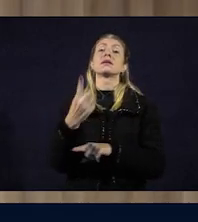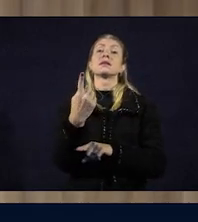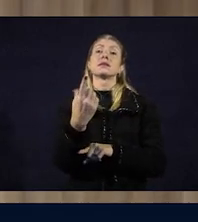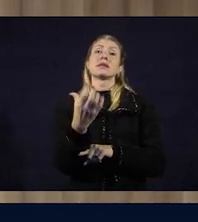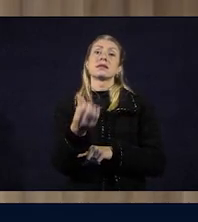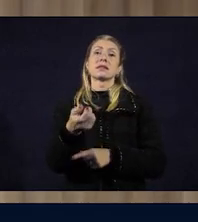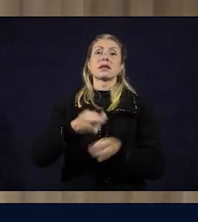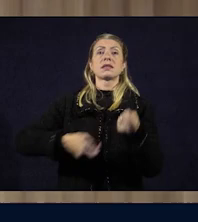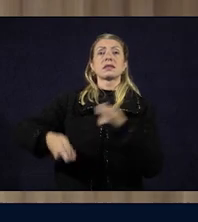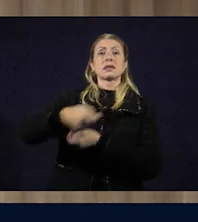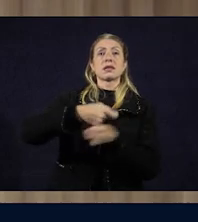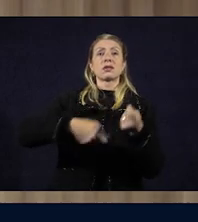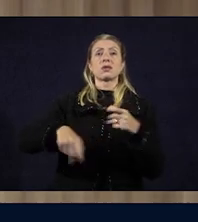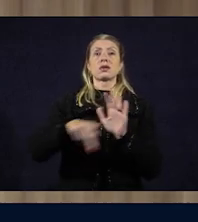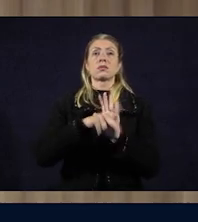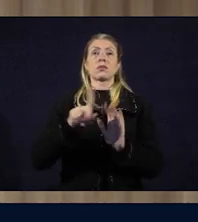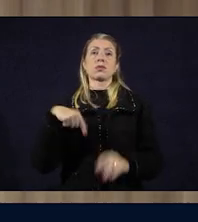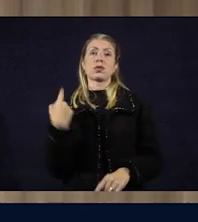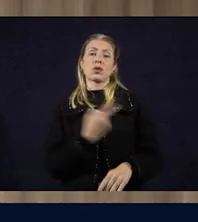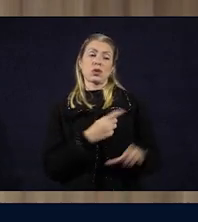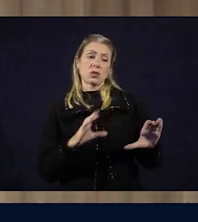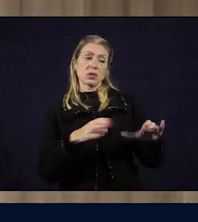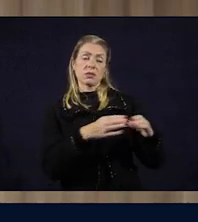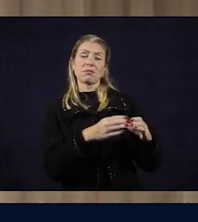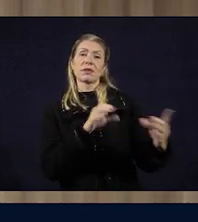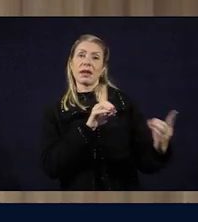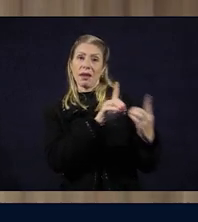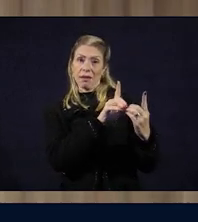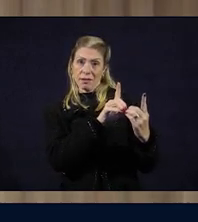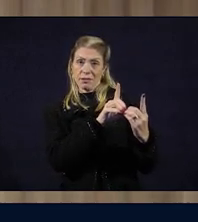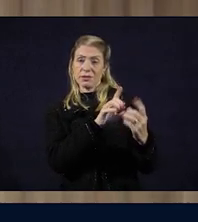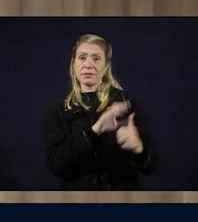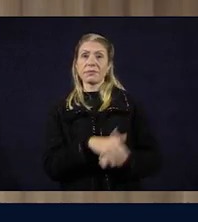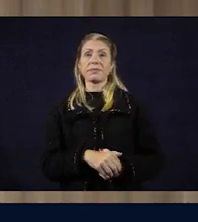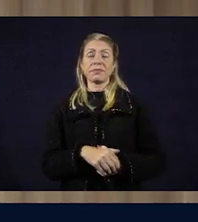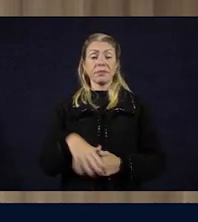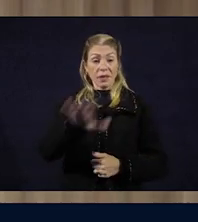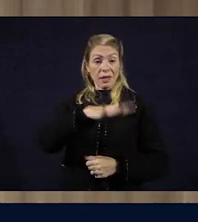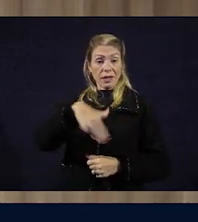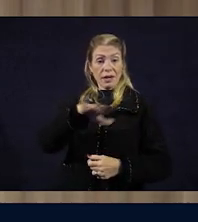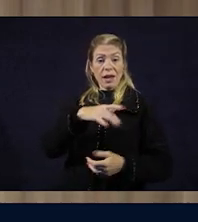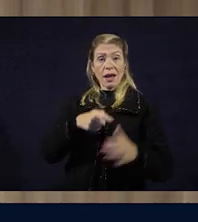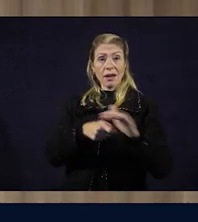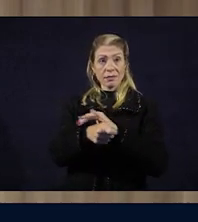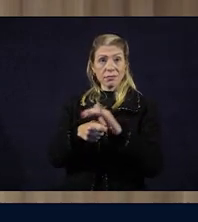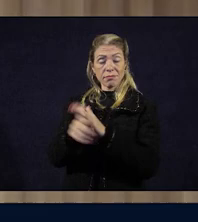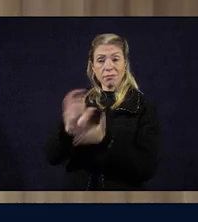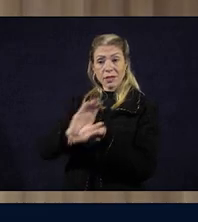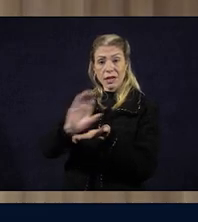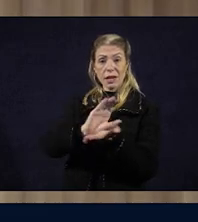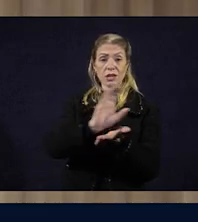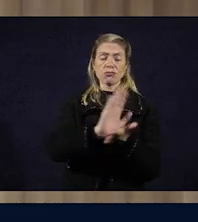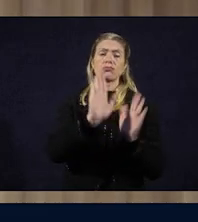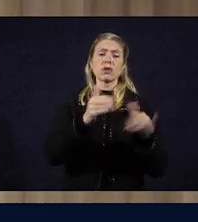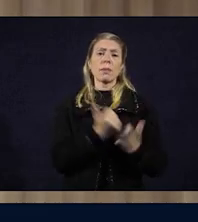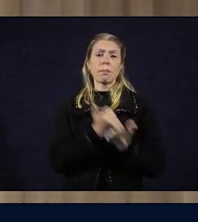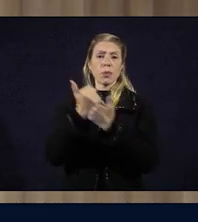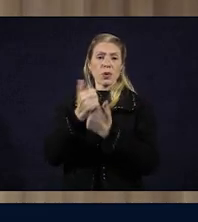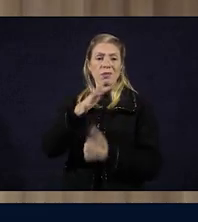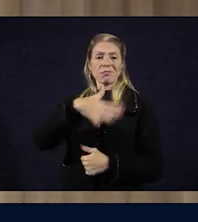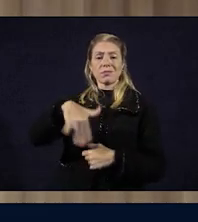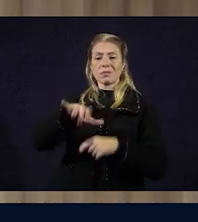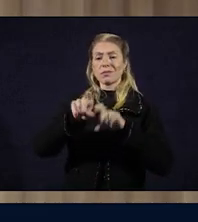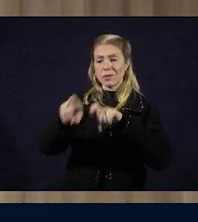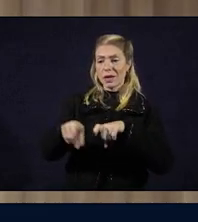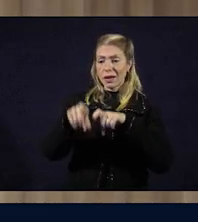transações para os nossos clientes na área de crédito nós sempre apoiamos O agronegócio gostamos